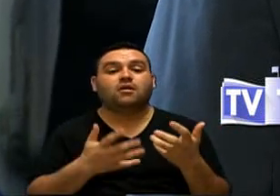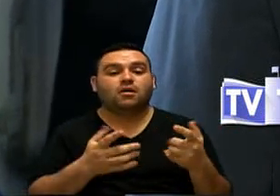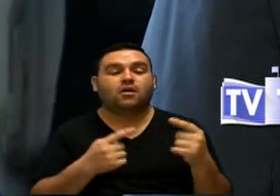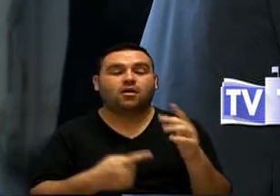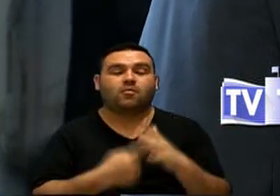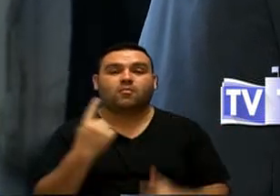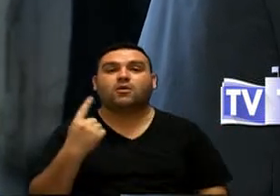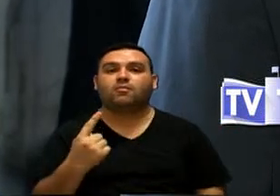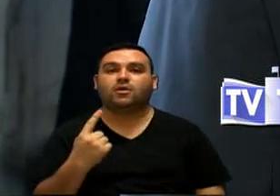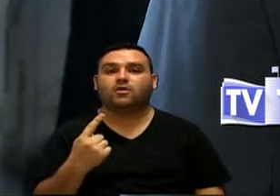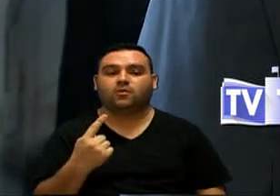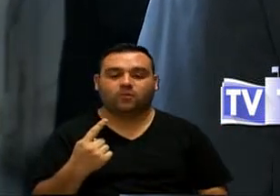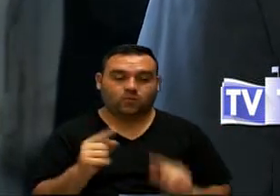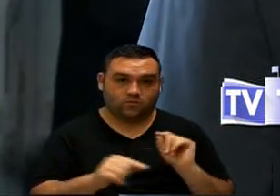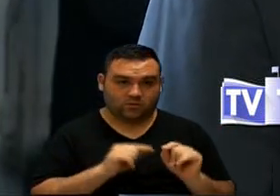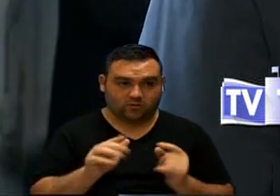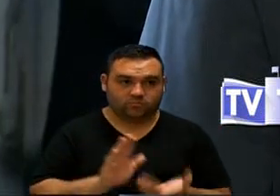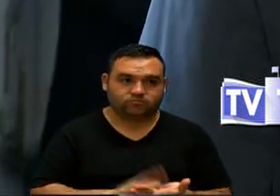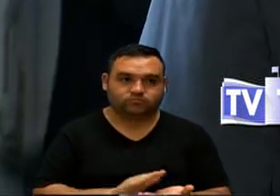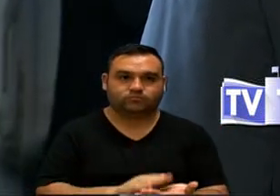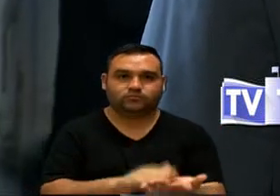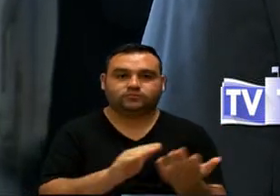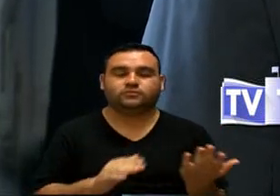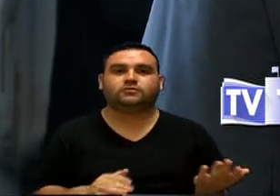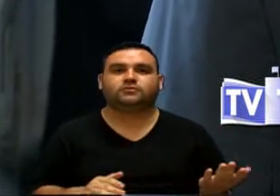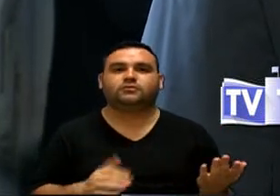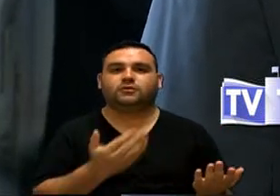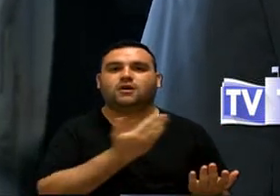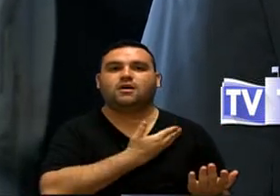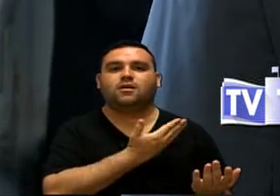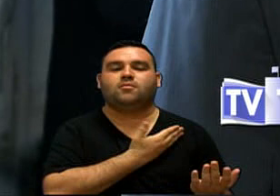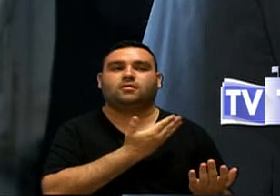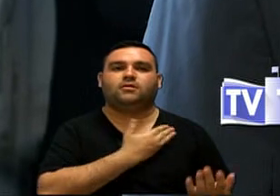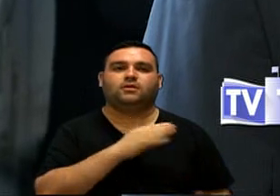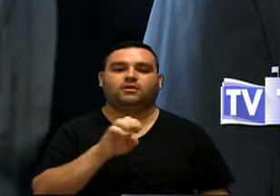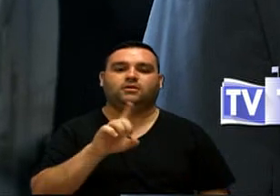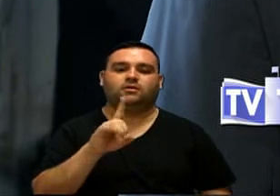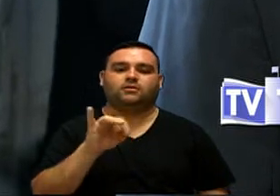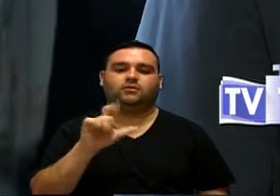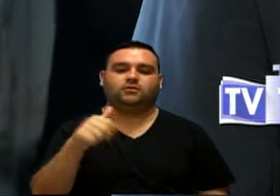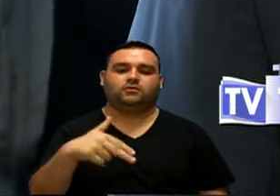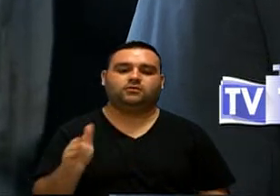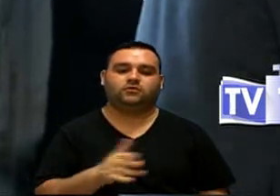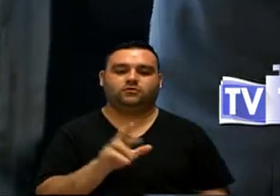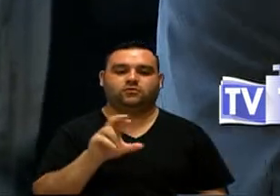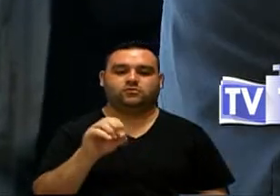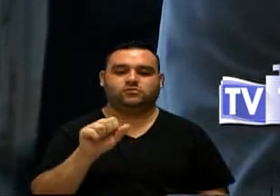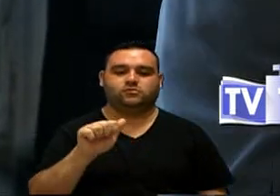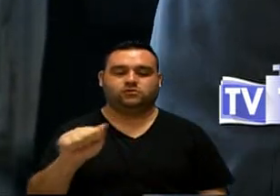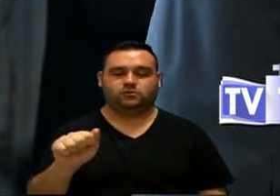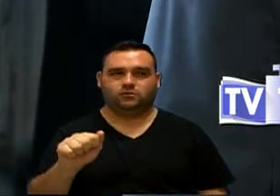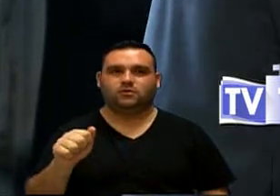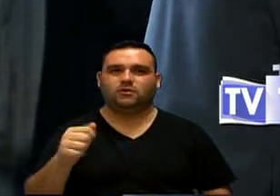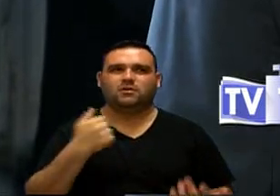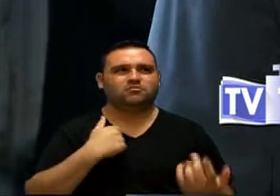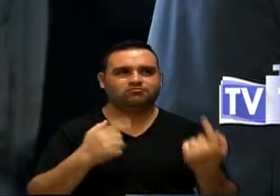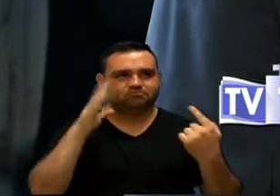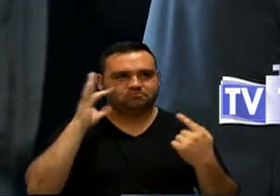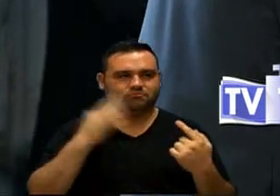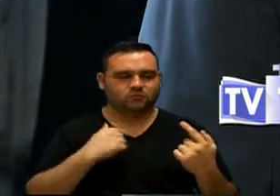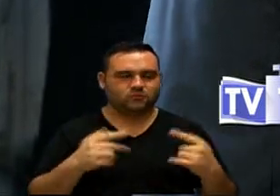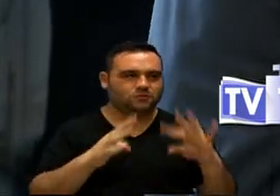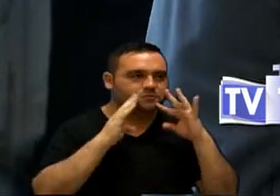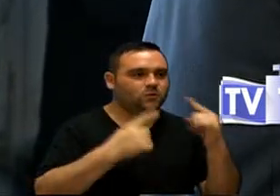primeiro voto de congratulações ao meu amigo Edilson Rosa. Eu não sei, eu estava aqui